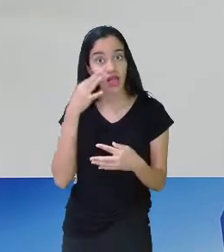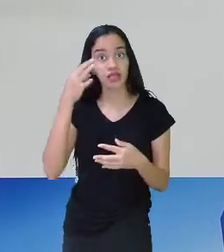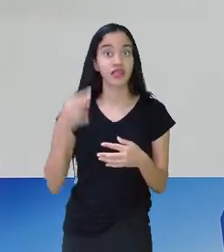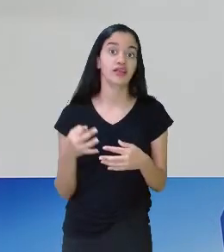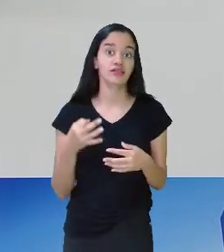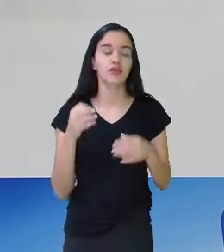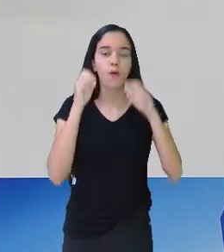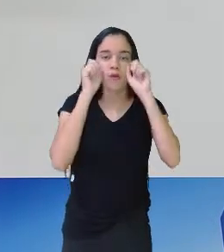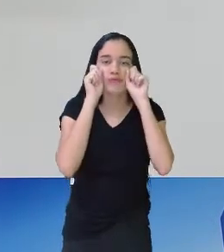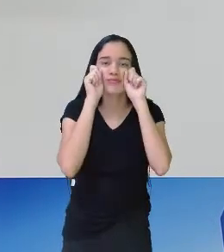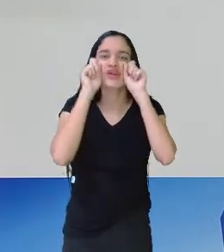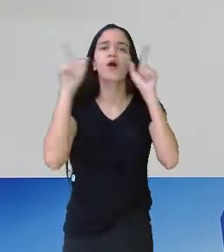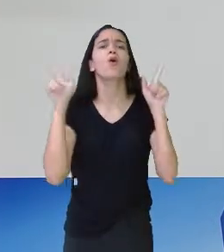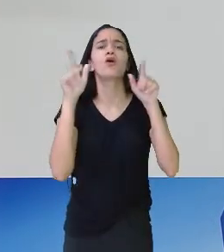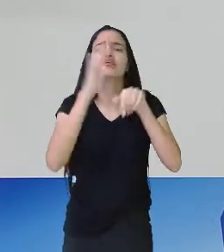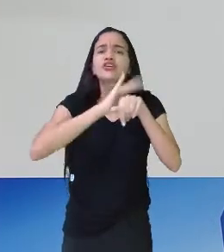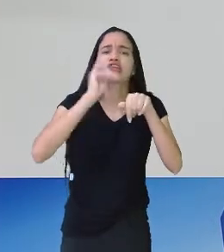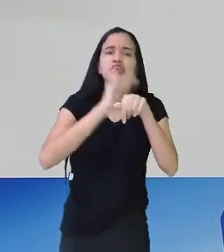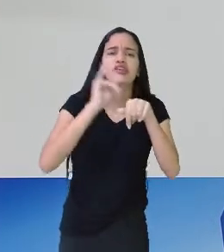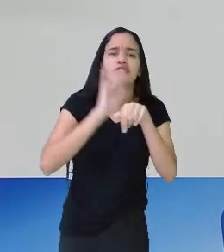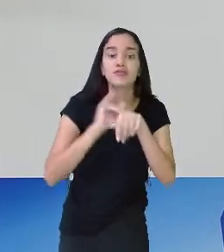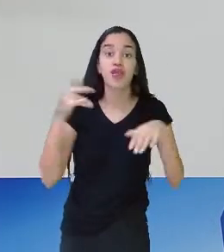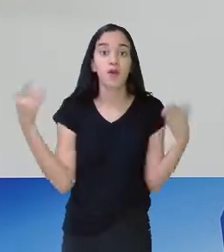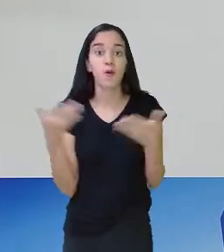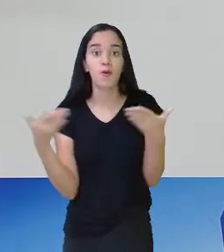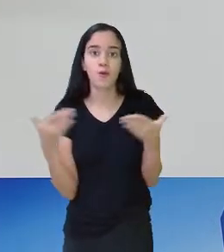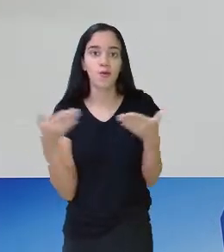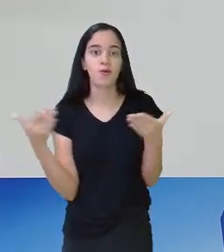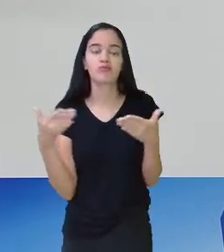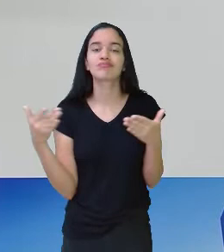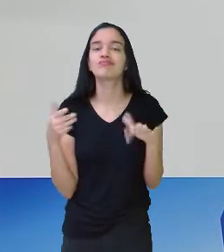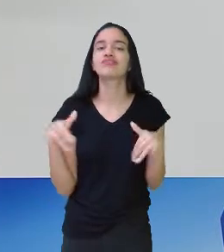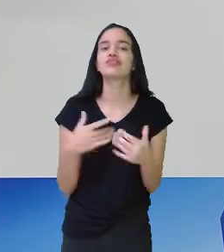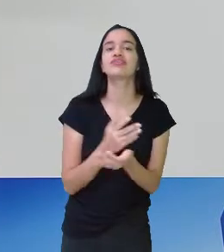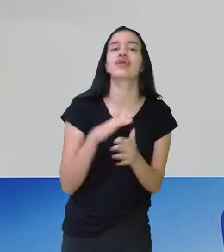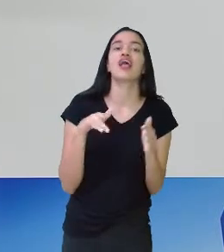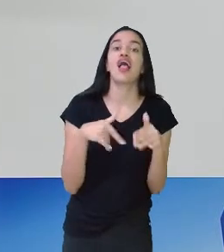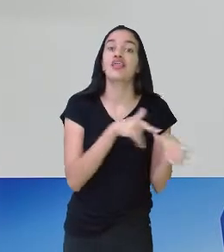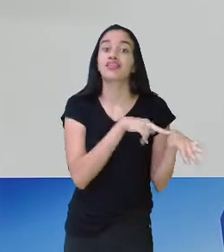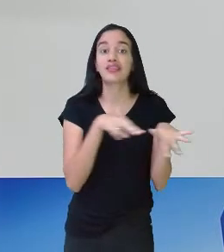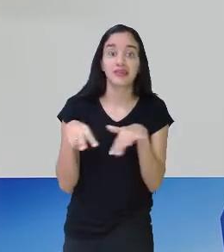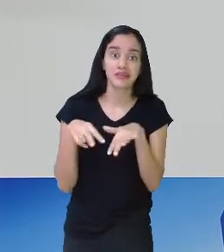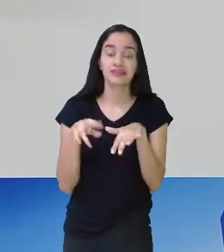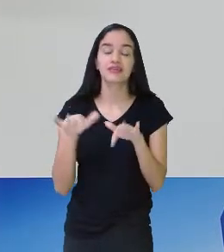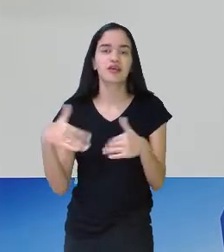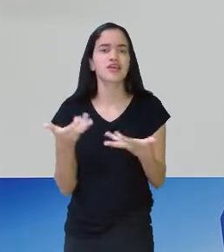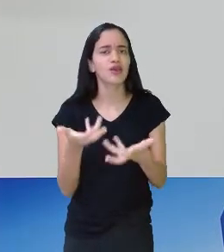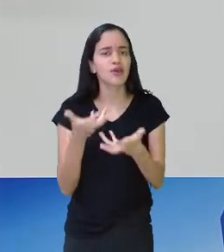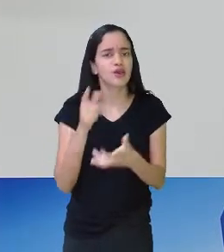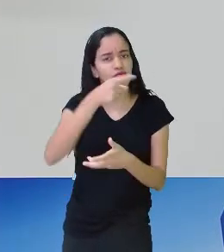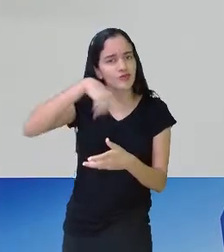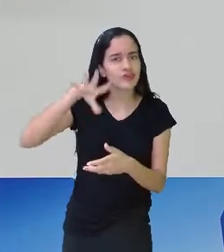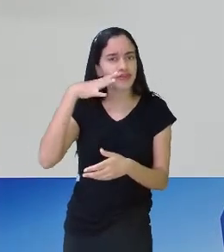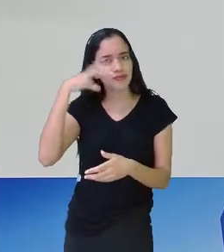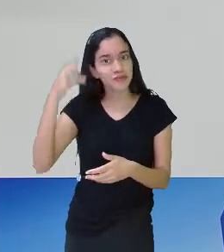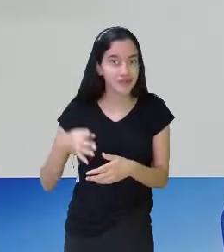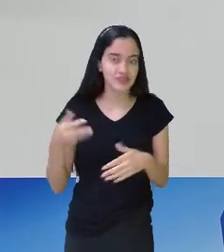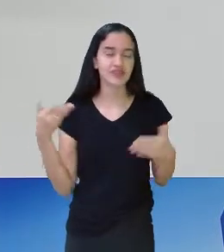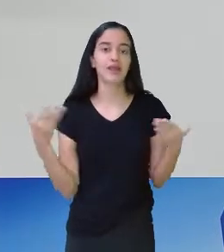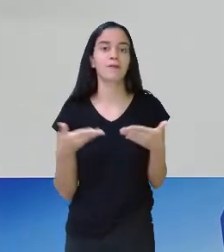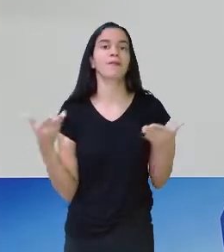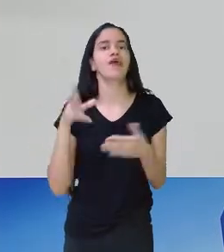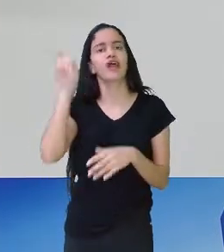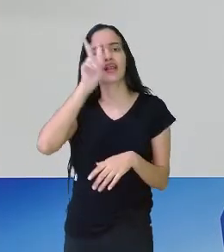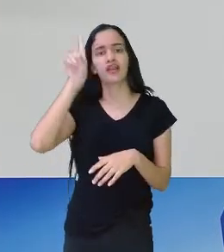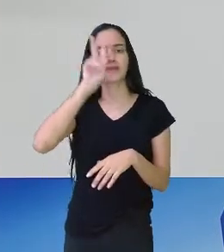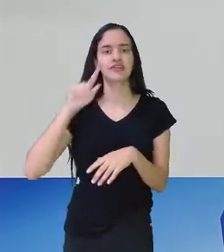atenção, acorda, chama a coragem, que hoje é o último dia das nossas aulas aqui dessa semana, e eu quero vocês ligadinhos aqui, tá?